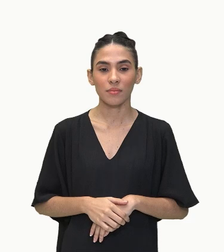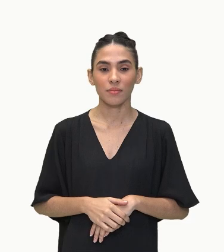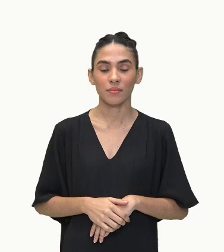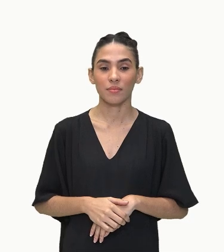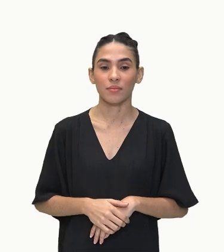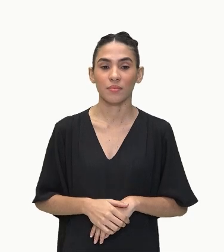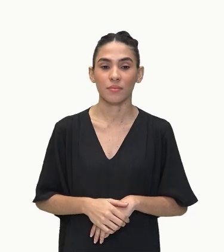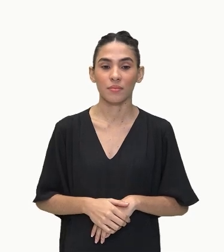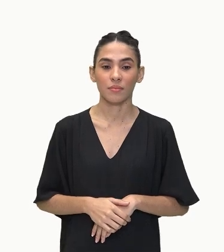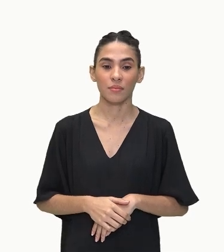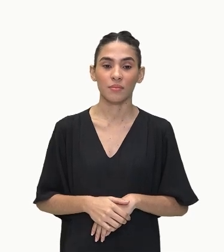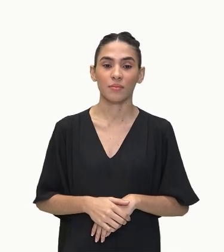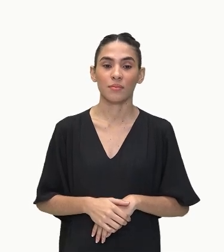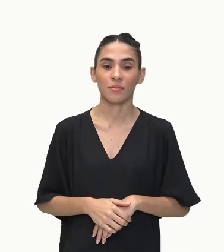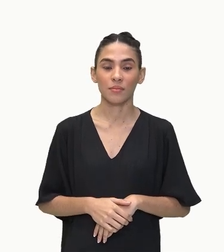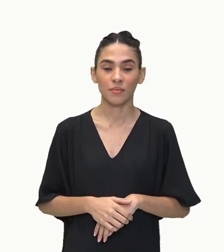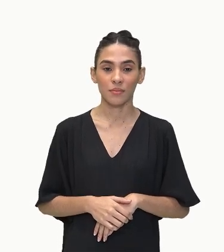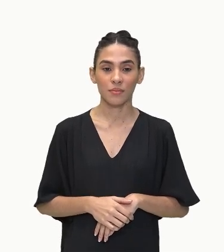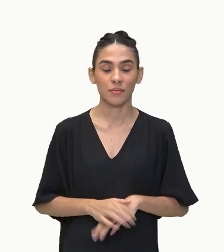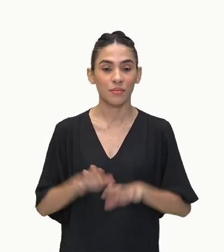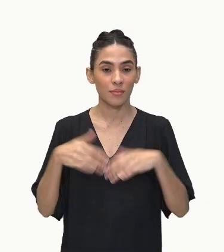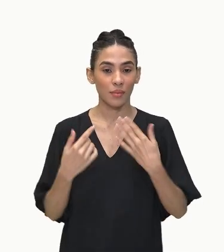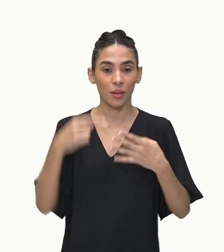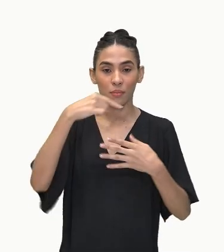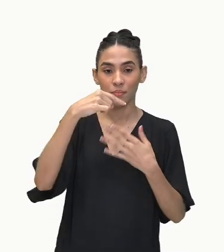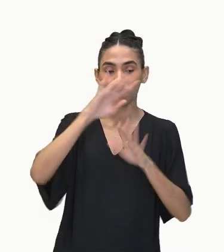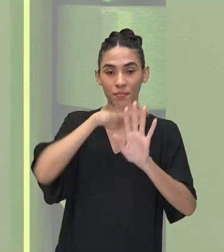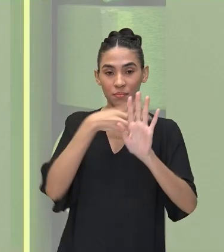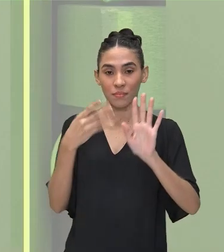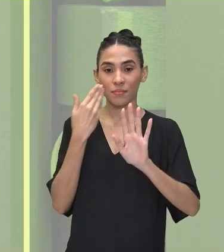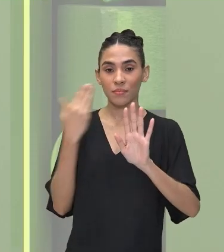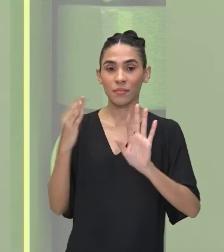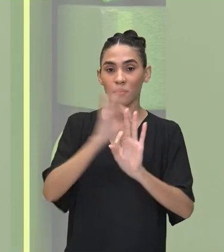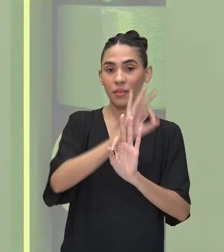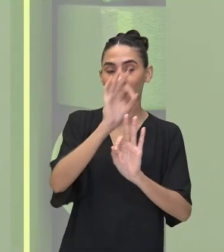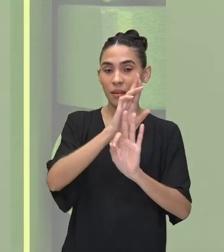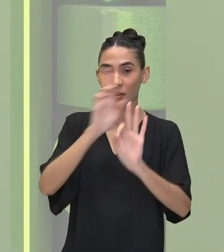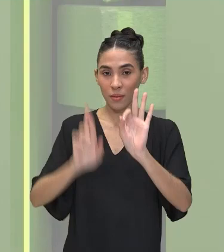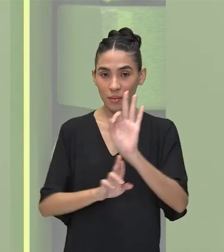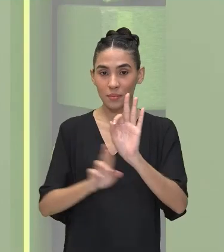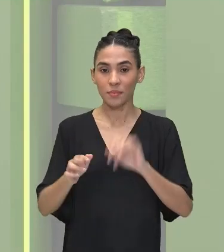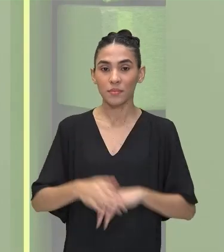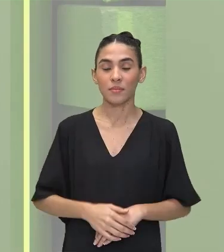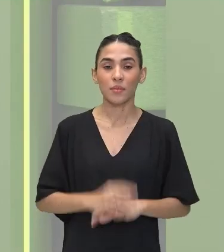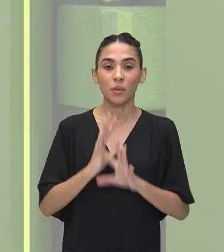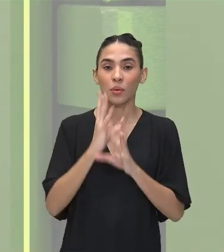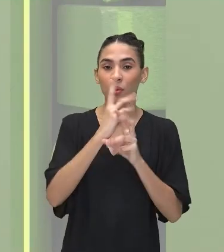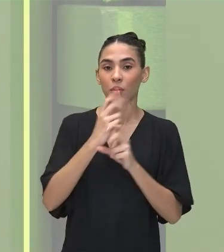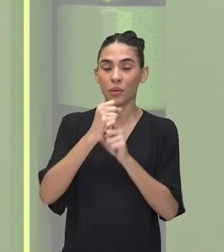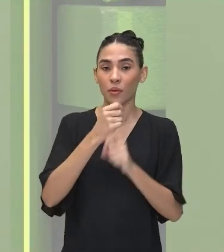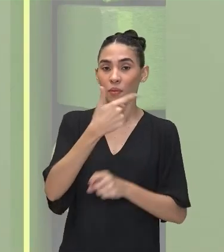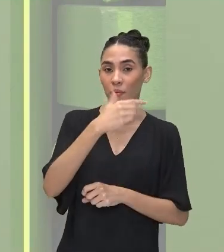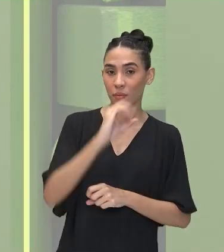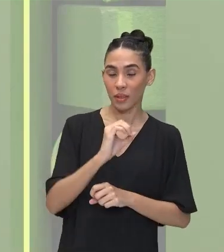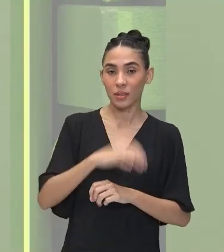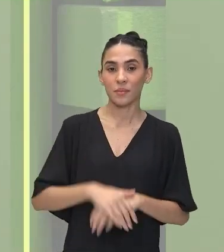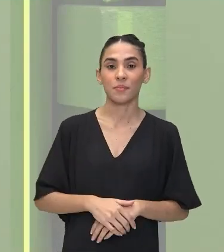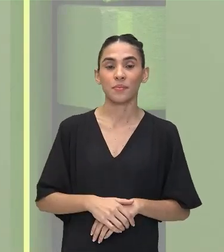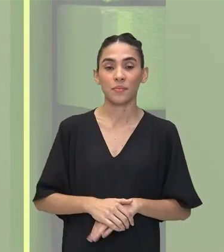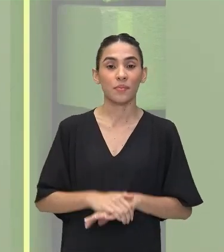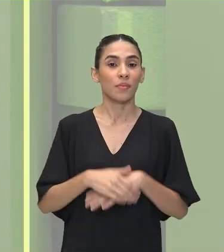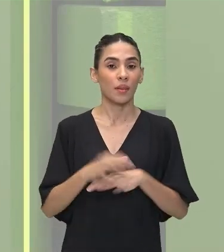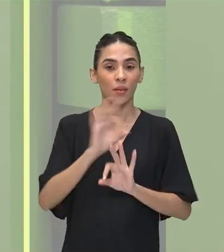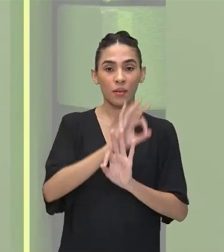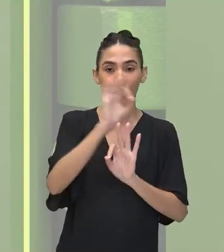da alimentação. Então, são esses os aminoácidos, né? No total, 20. Esses 20